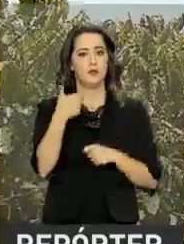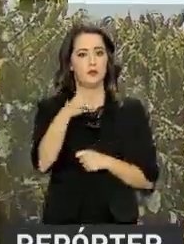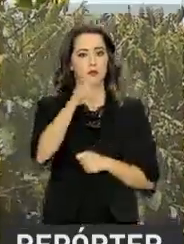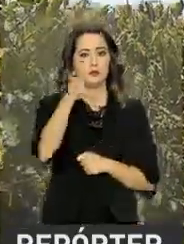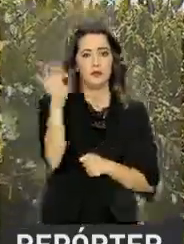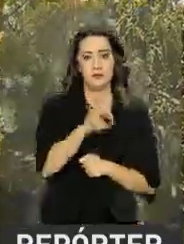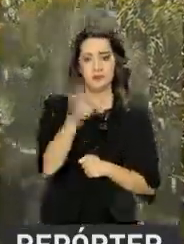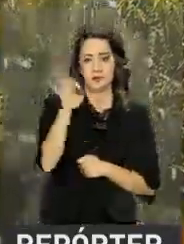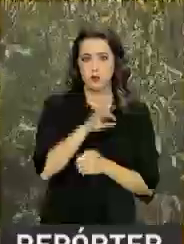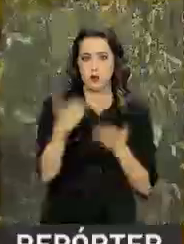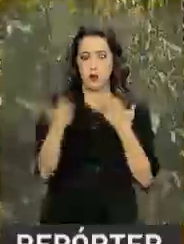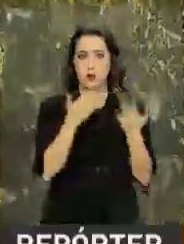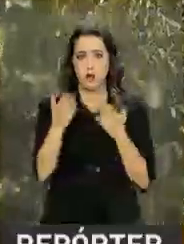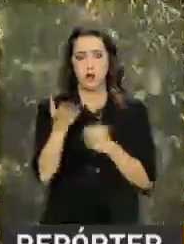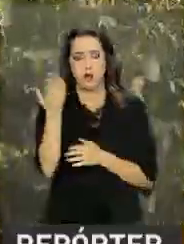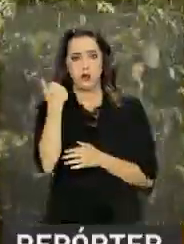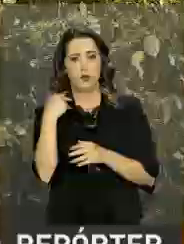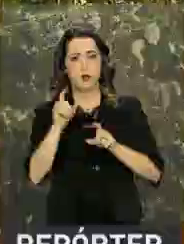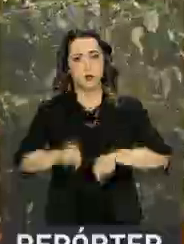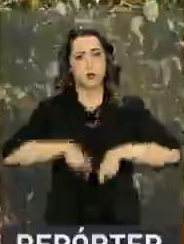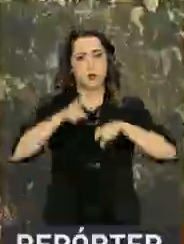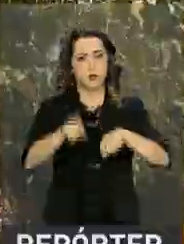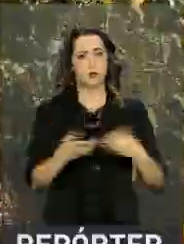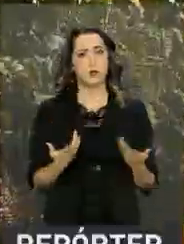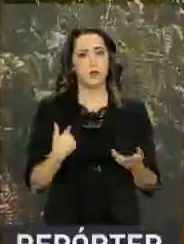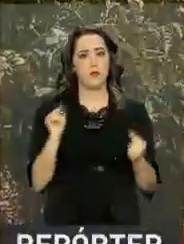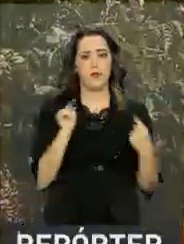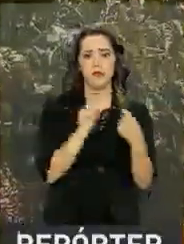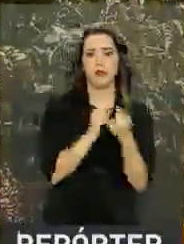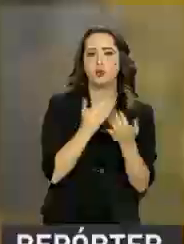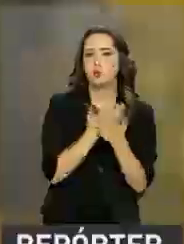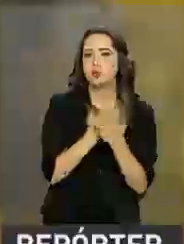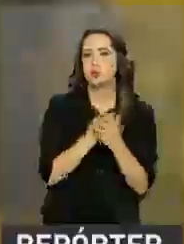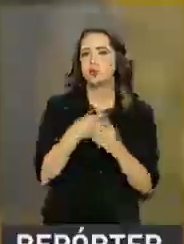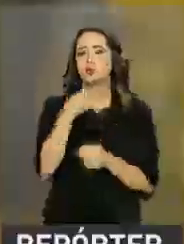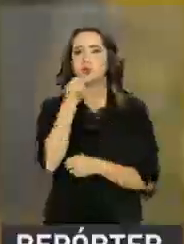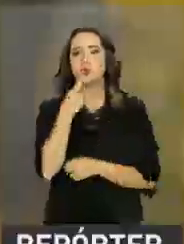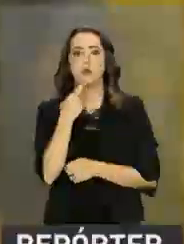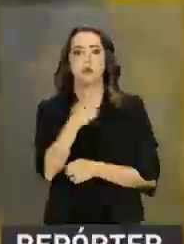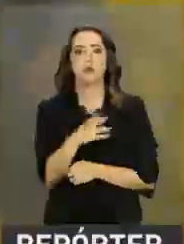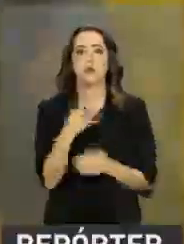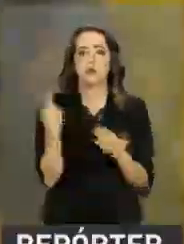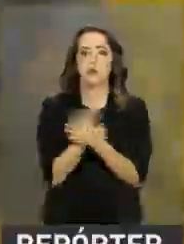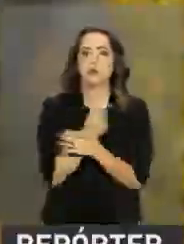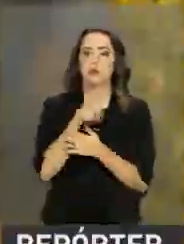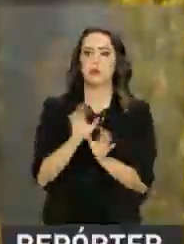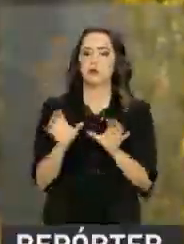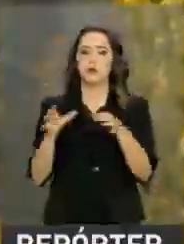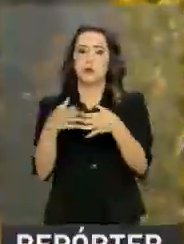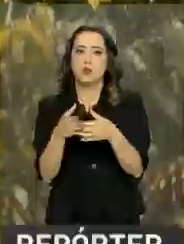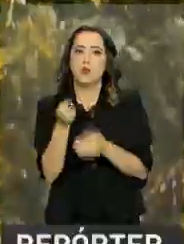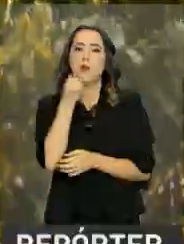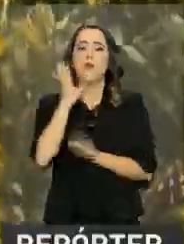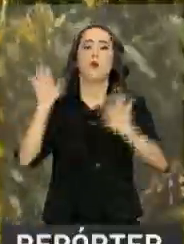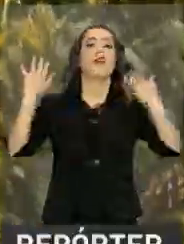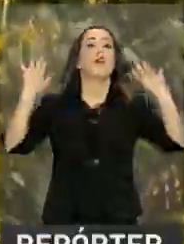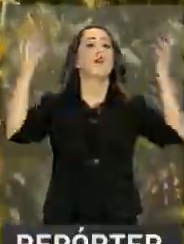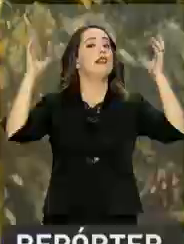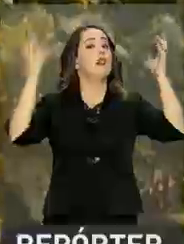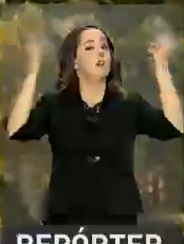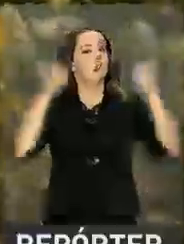29% em relação à última safra de acordo com o estudo o bom resultado se deve em parte às boas condições